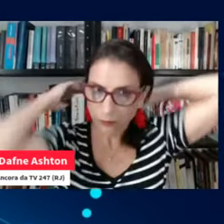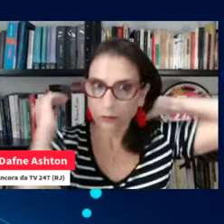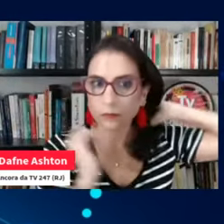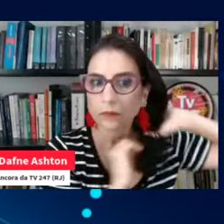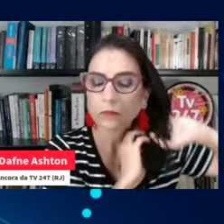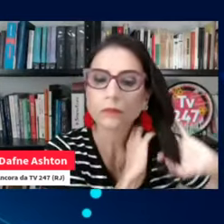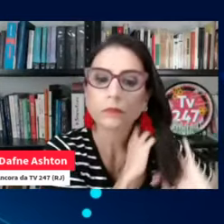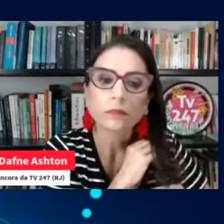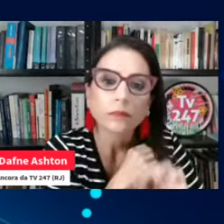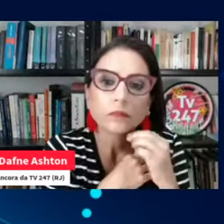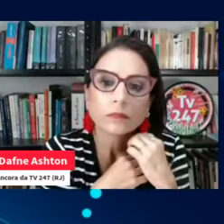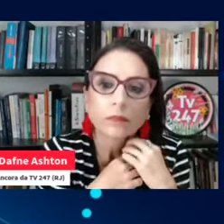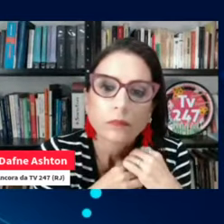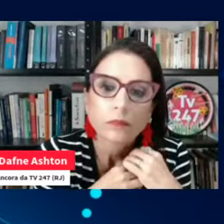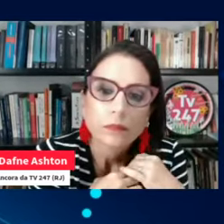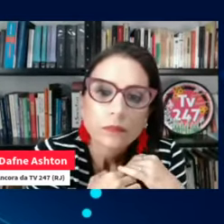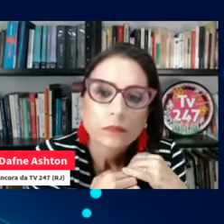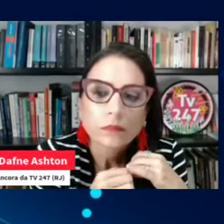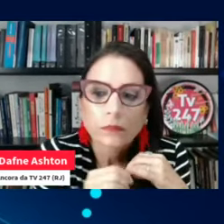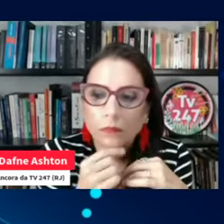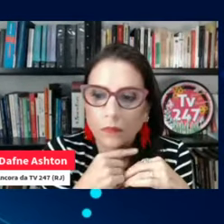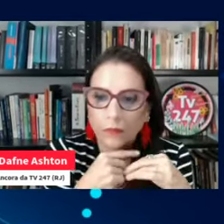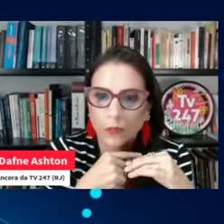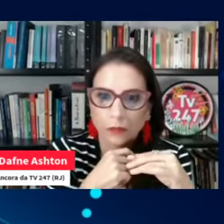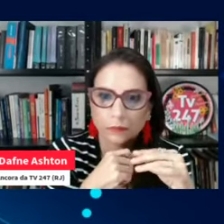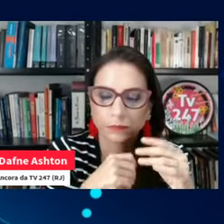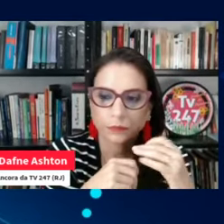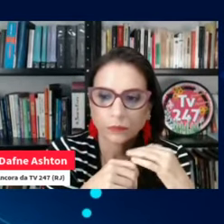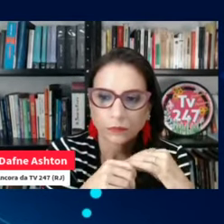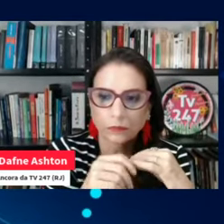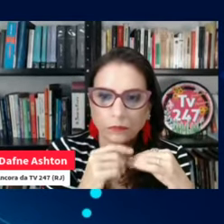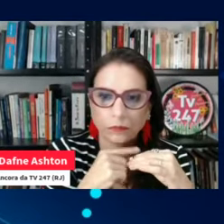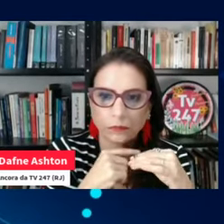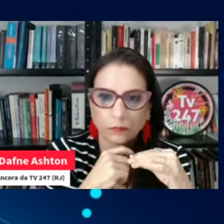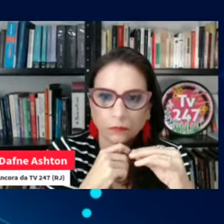suma, gente trabalhando